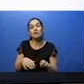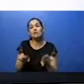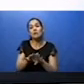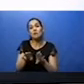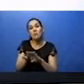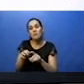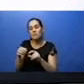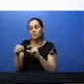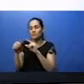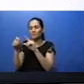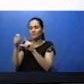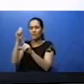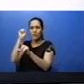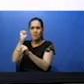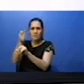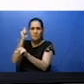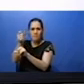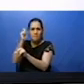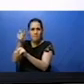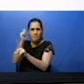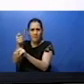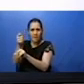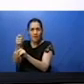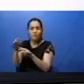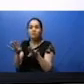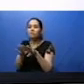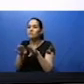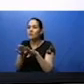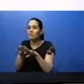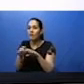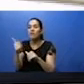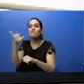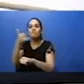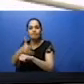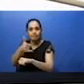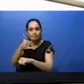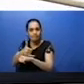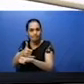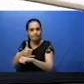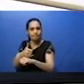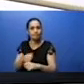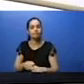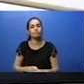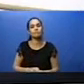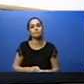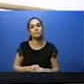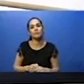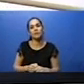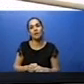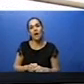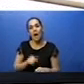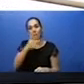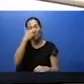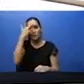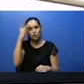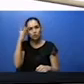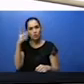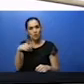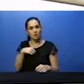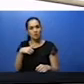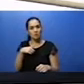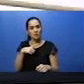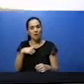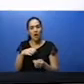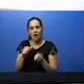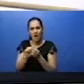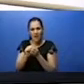que tem uma massa de ferro, de aço mais compacta. Então, para quem tem o hábito de usar uma esponja de